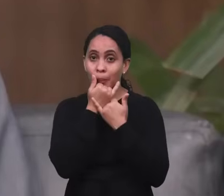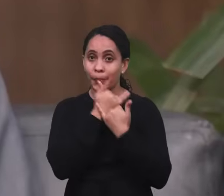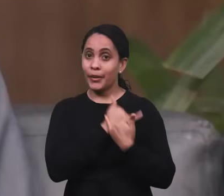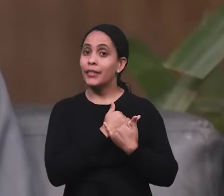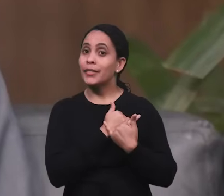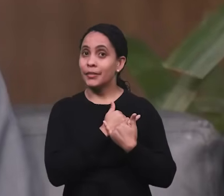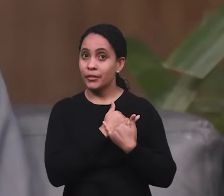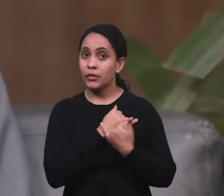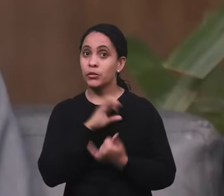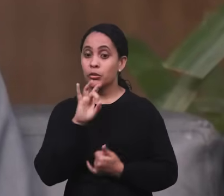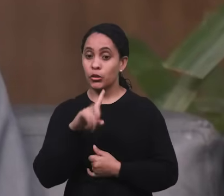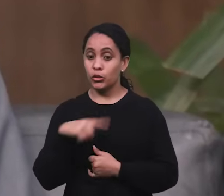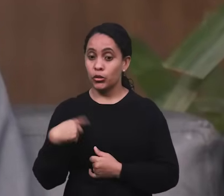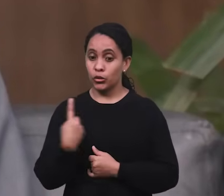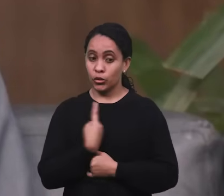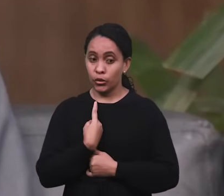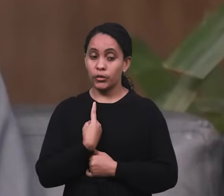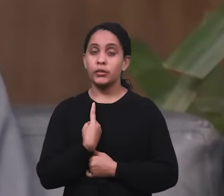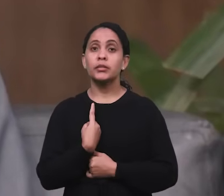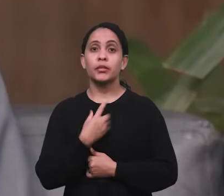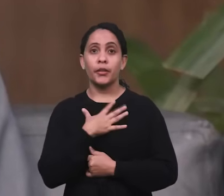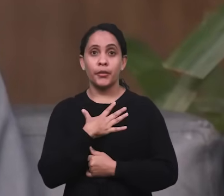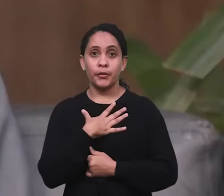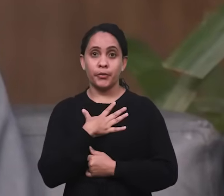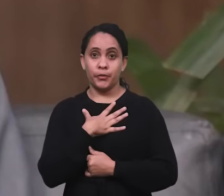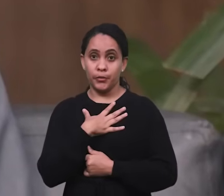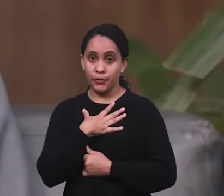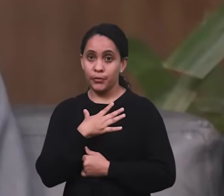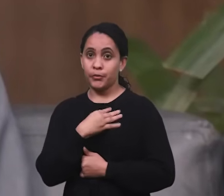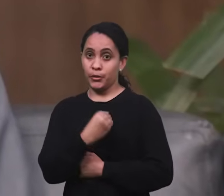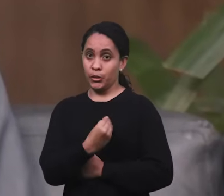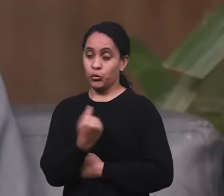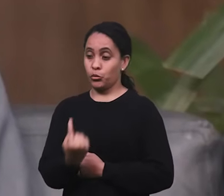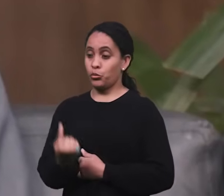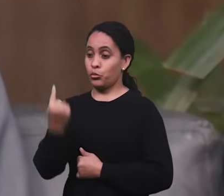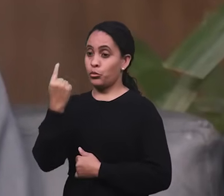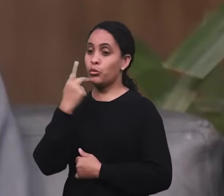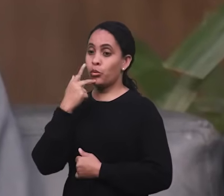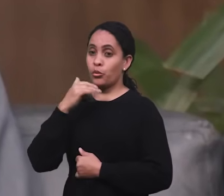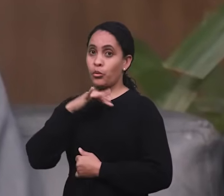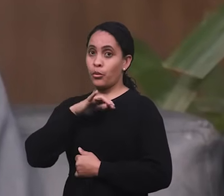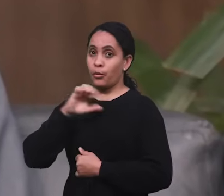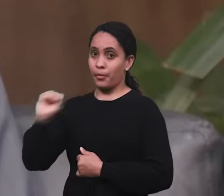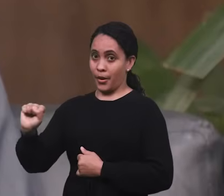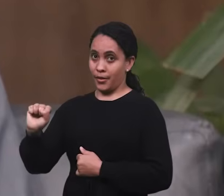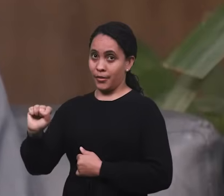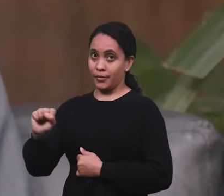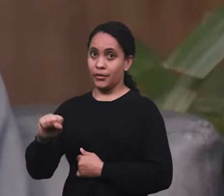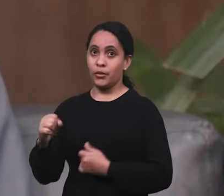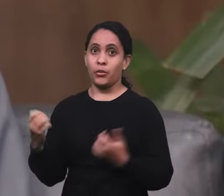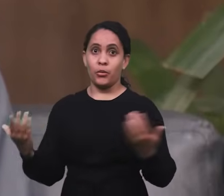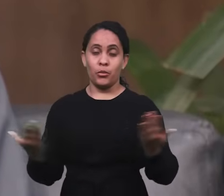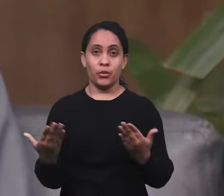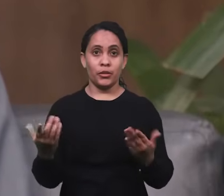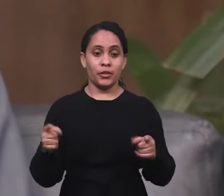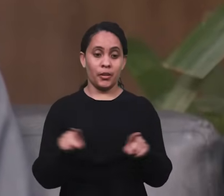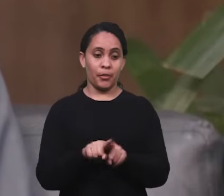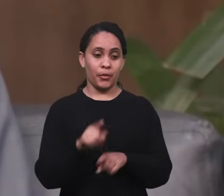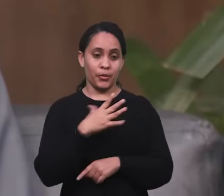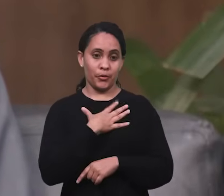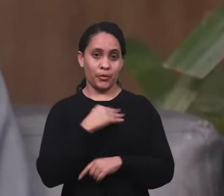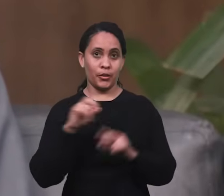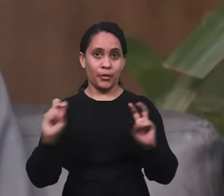perdão, não é? Boa. Porque somos filhos de um mesmo pai, espiritualmente falando, não é?